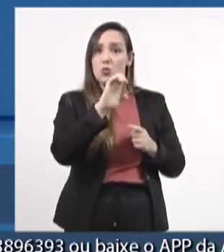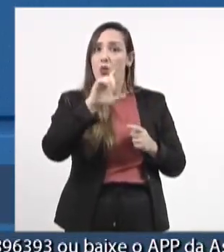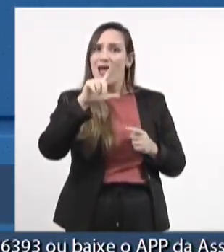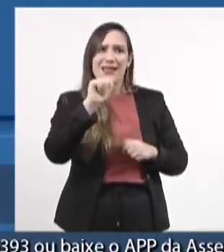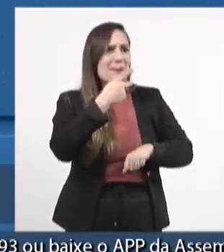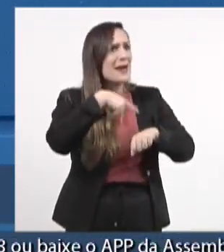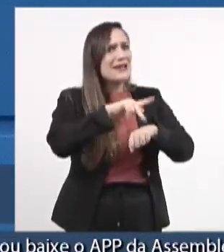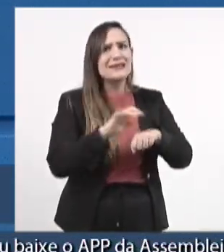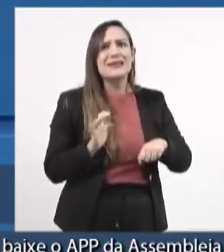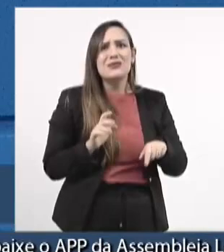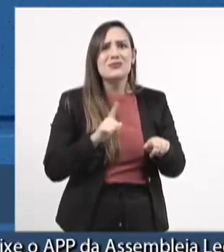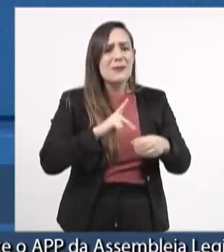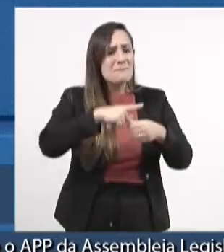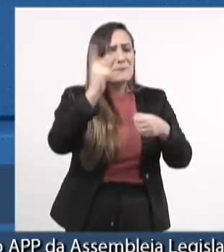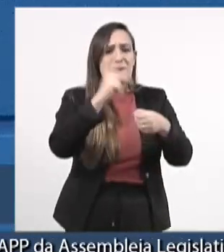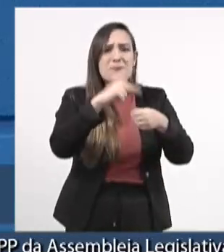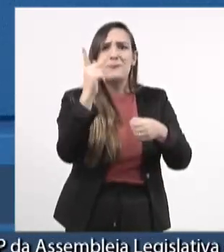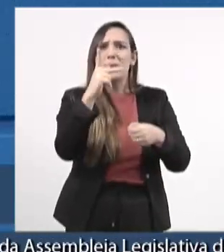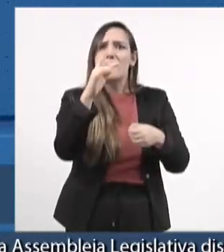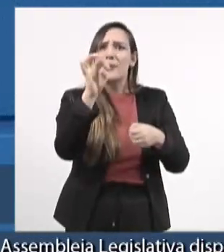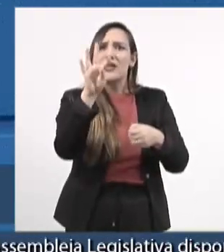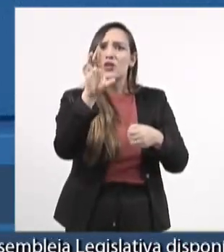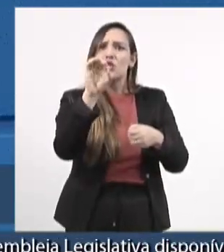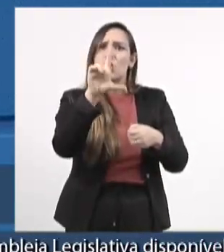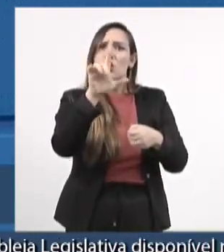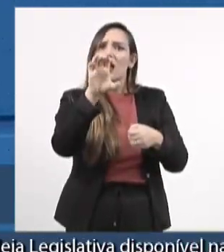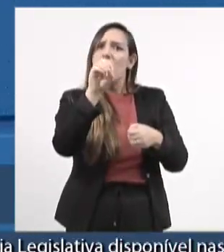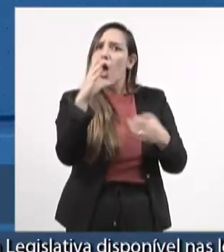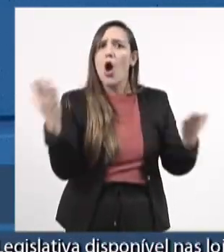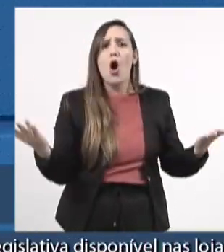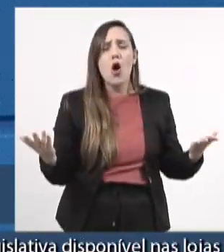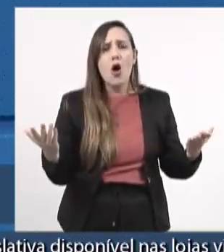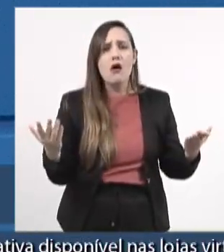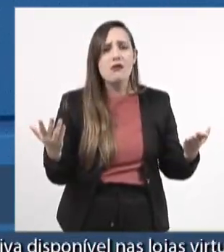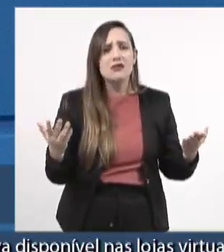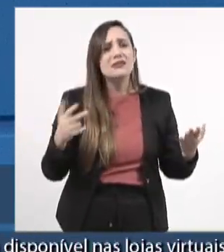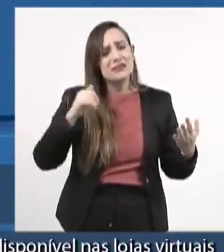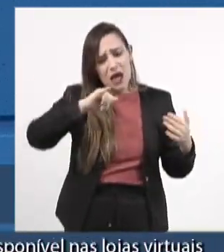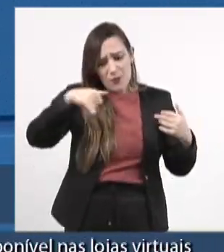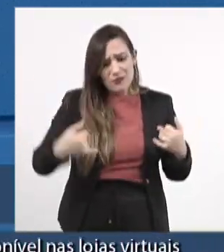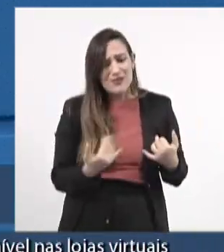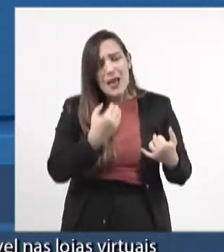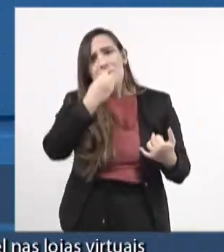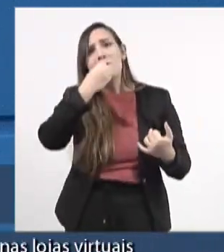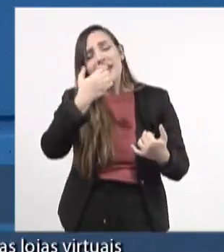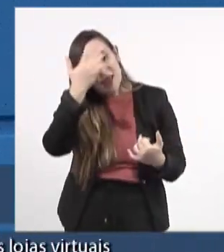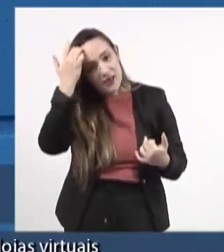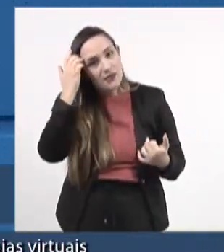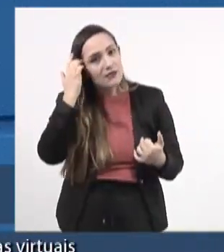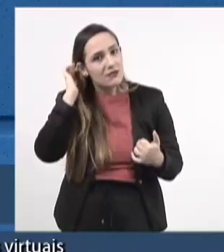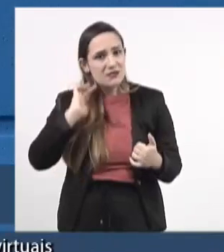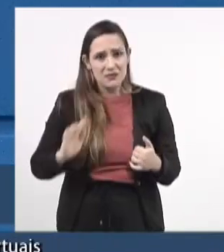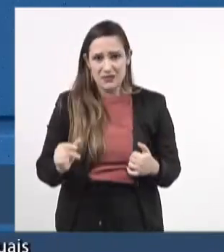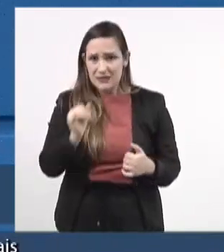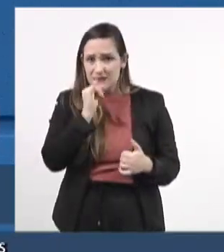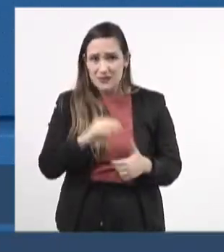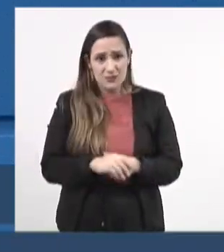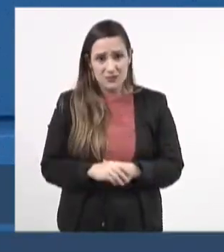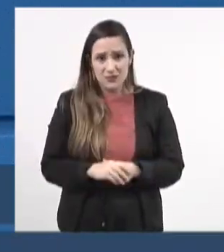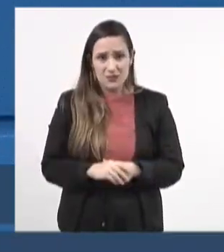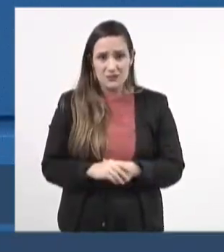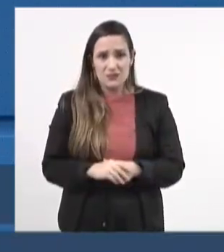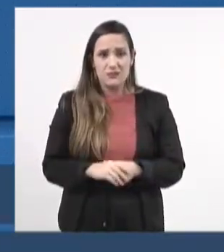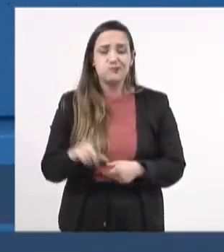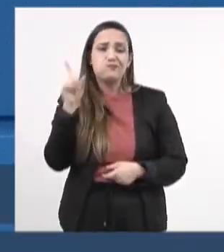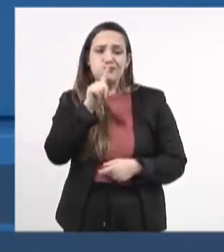mundo. Então, lá teria condições de ser bem explorado, certo? Você vê, os Estados Unidos brigou com a